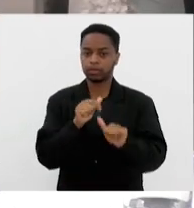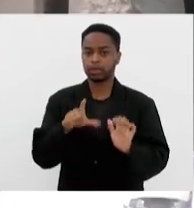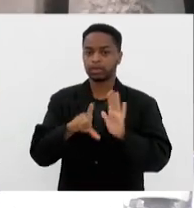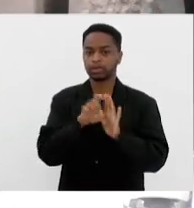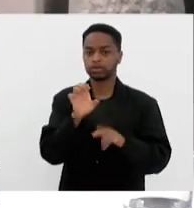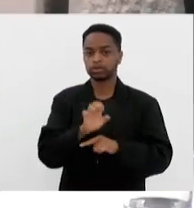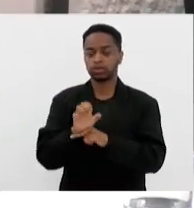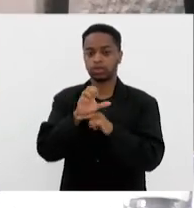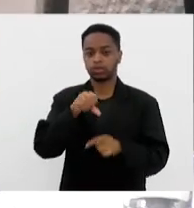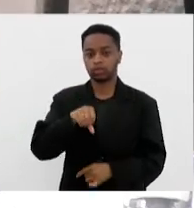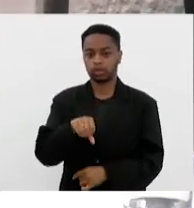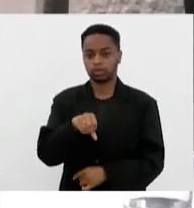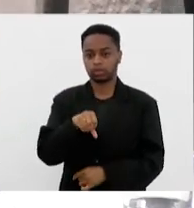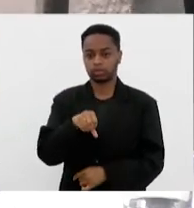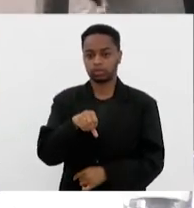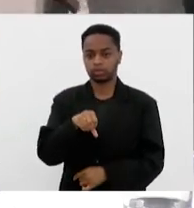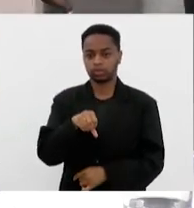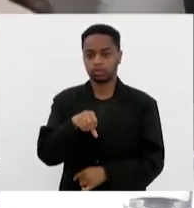número